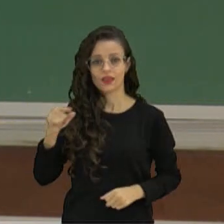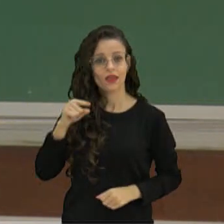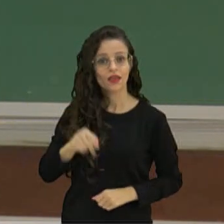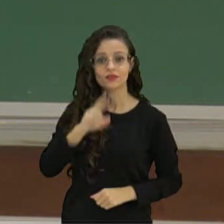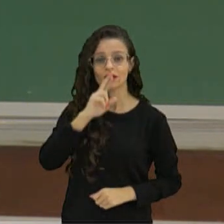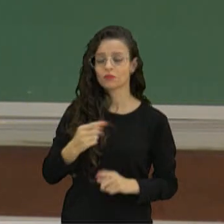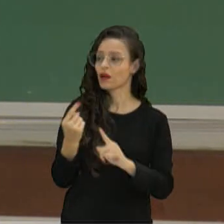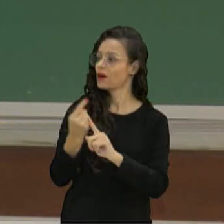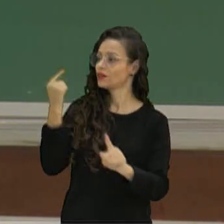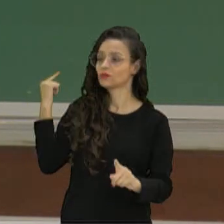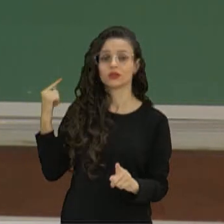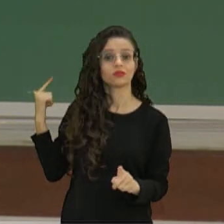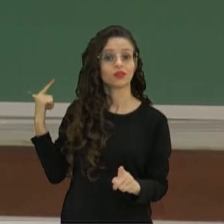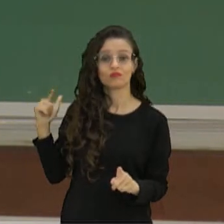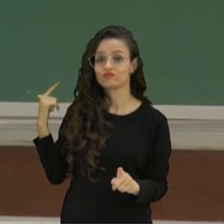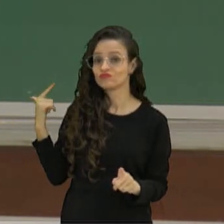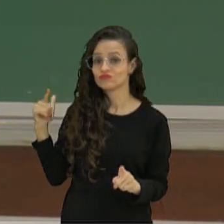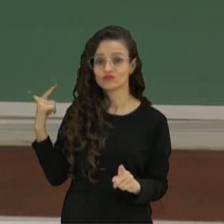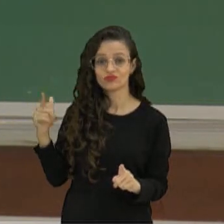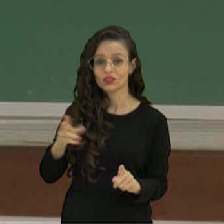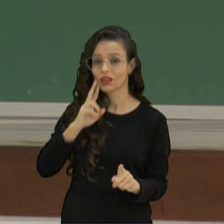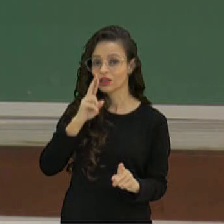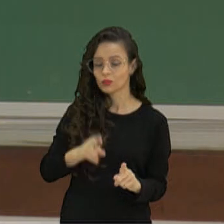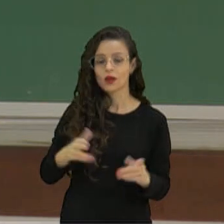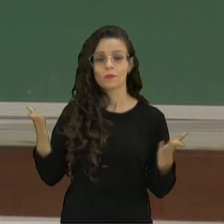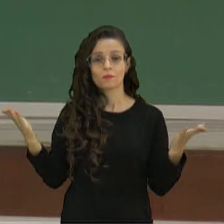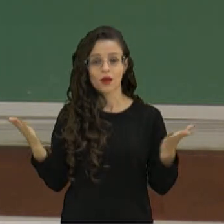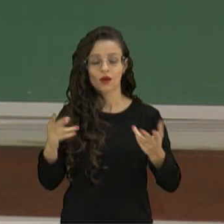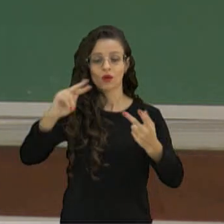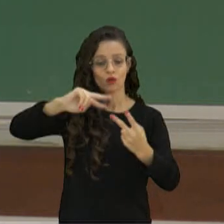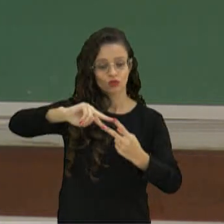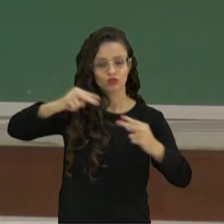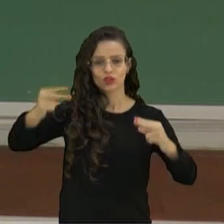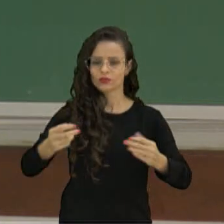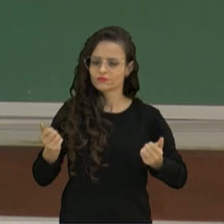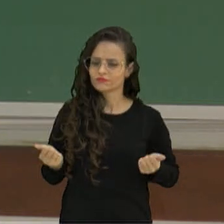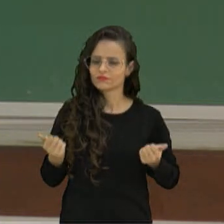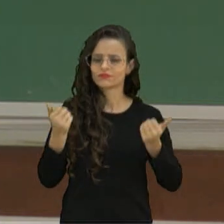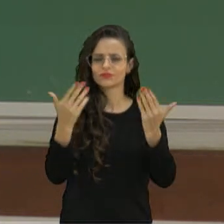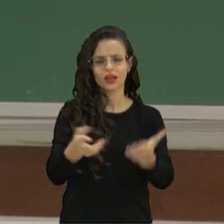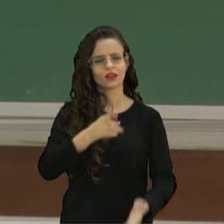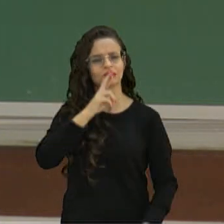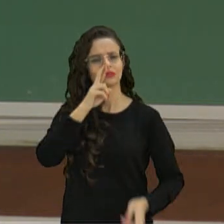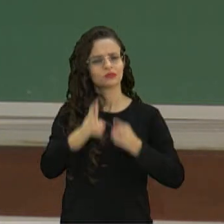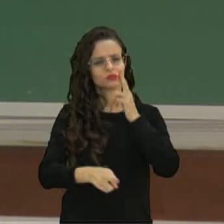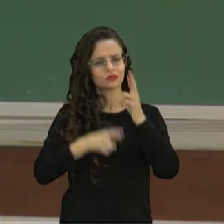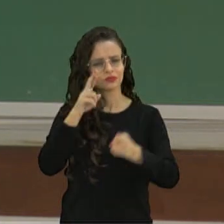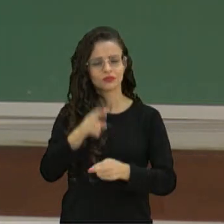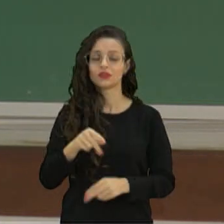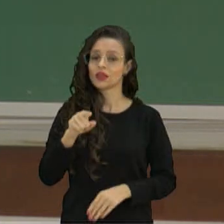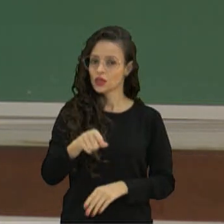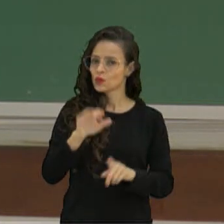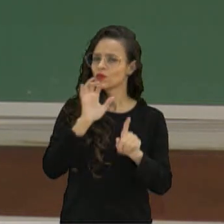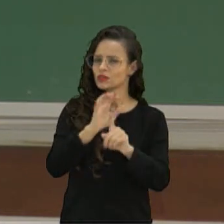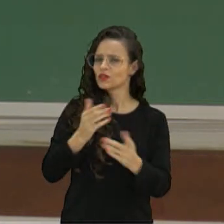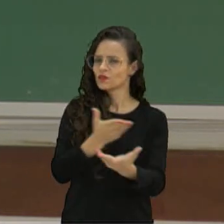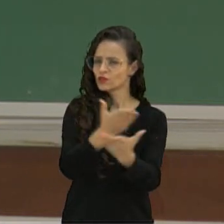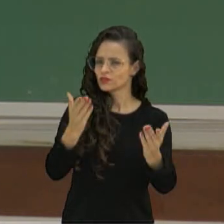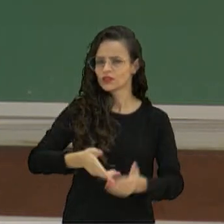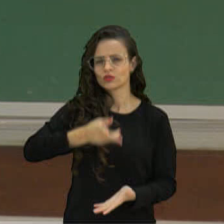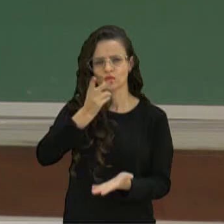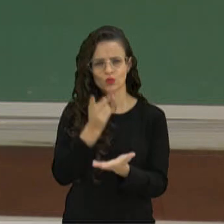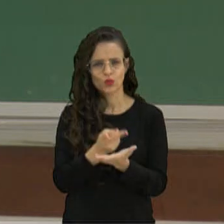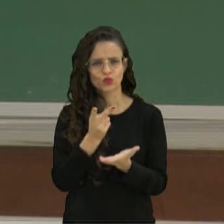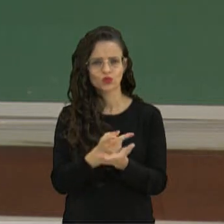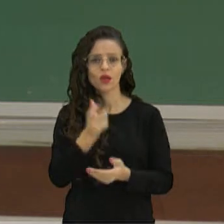não tínhamos há um tempo atrás. Mas a genética veio para nos responder muitas coisas. E eu instigo vocês a continuarem assistindo.